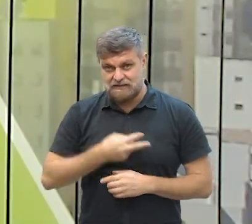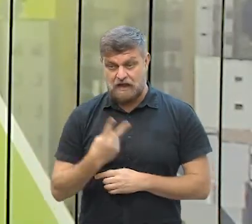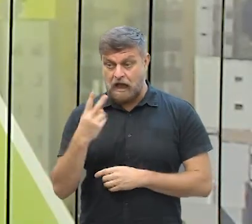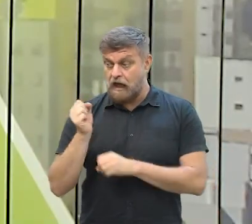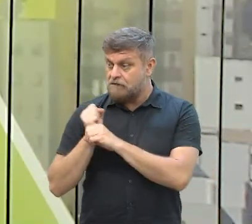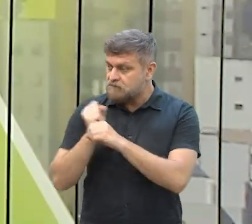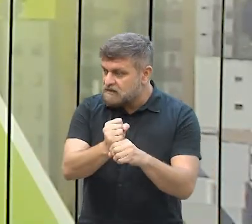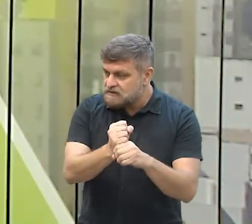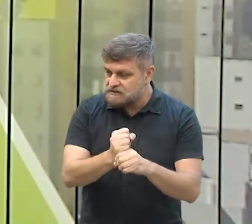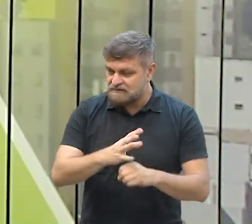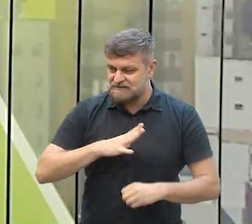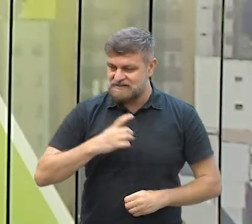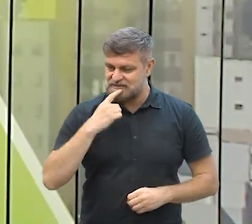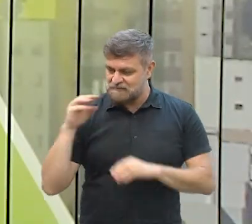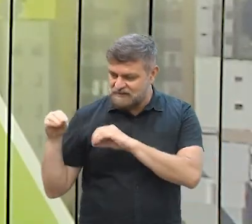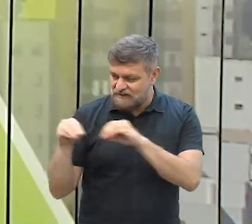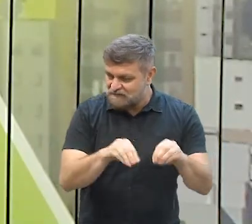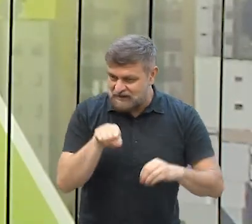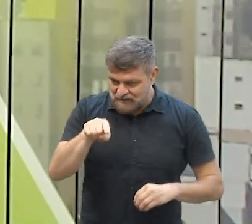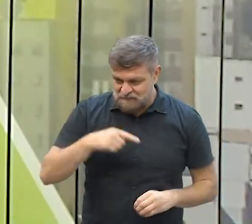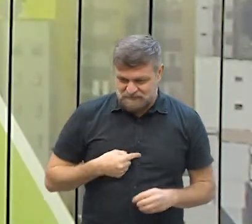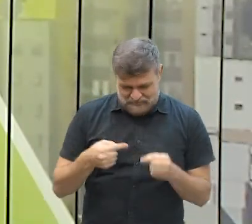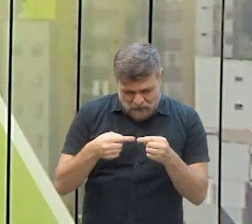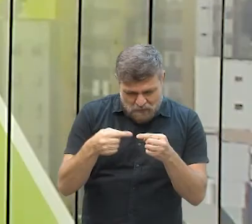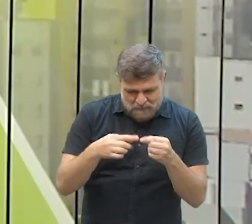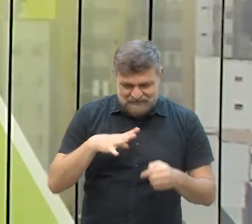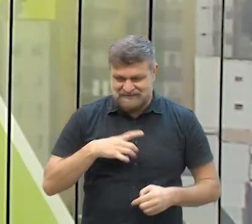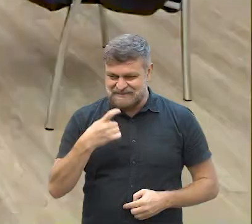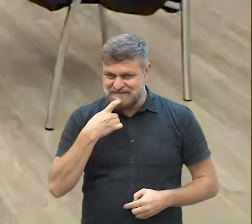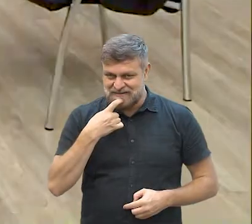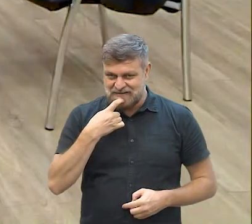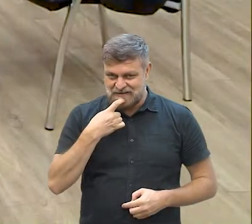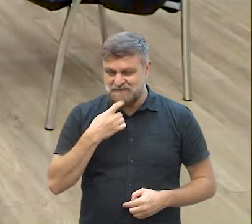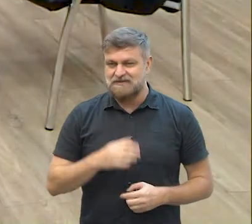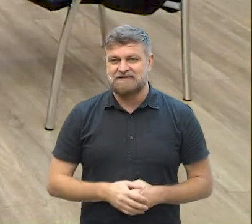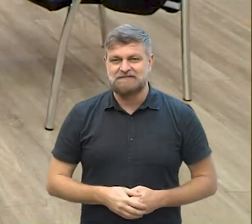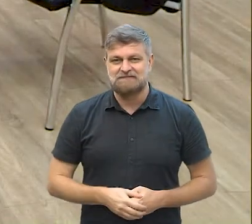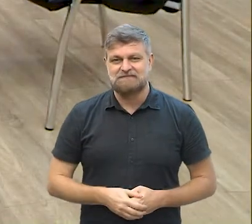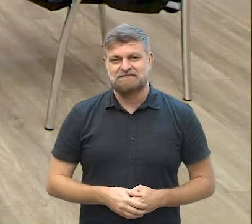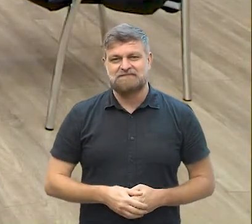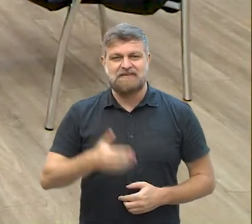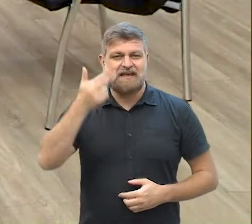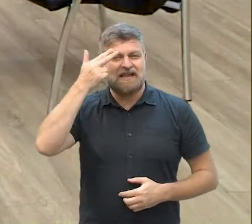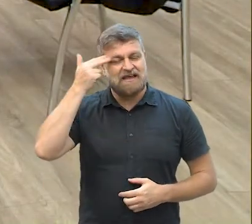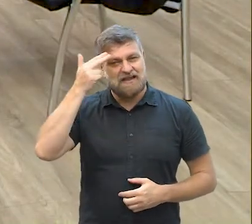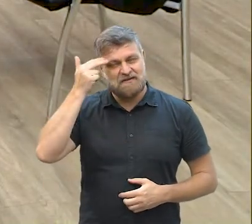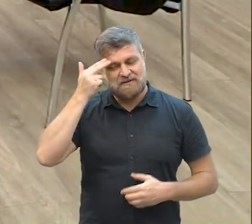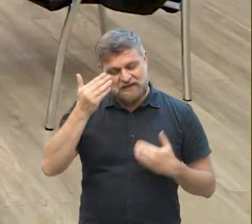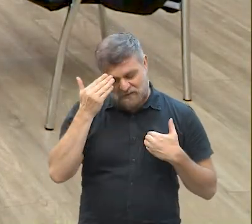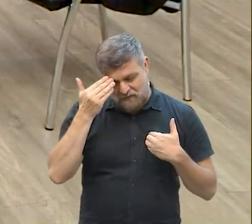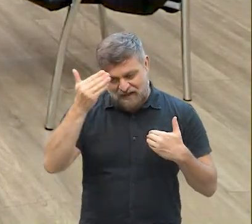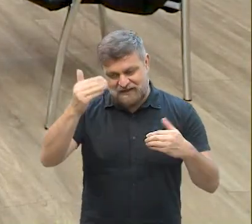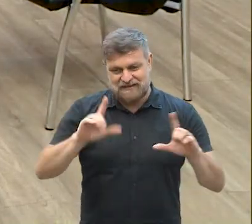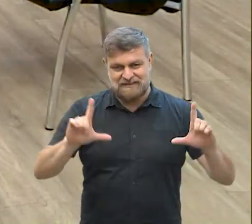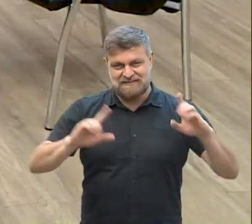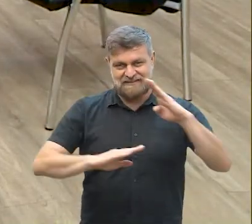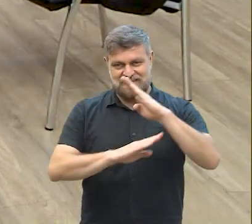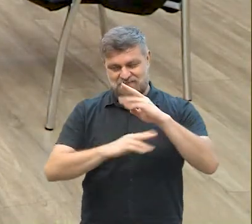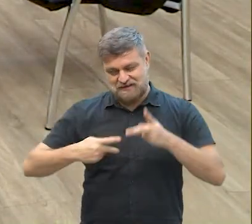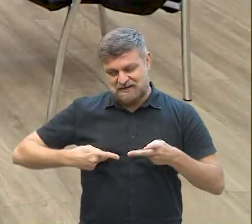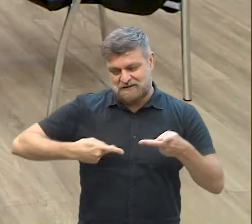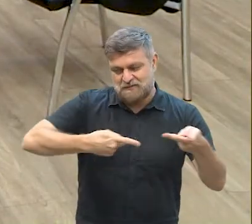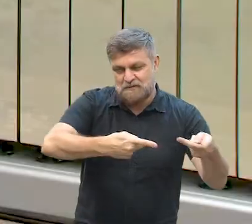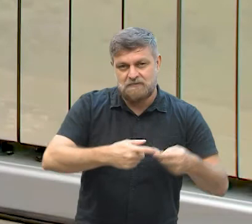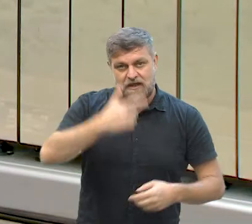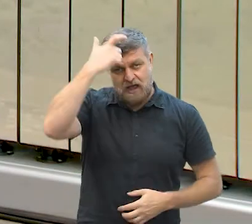na cidade, já se considera um campineiro nato? Ô Gabriel, eu agradeço a você, agradeço o convite da TV Câmara. Eu